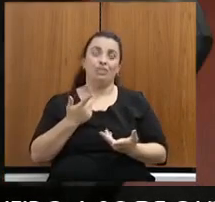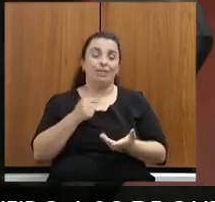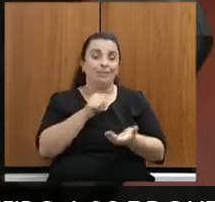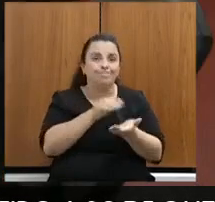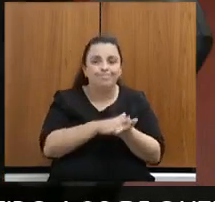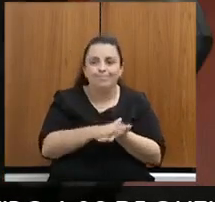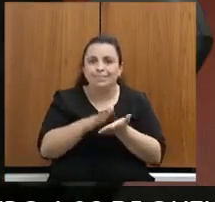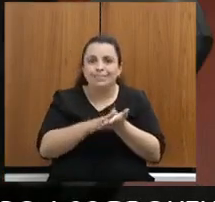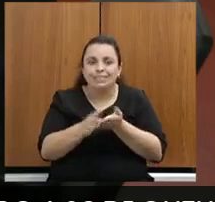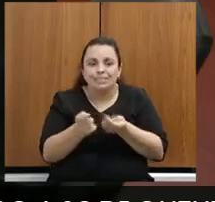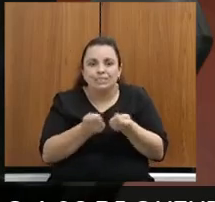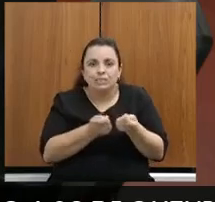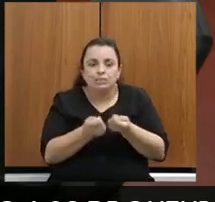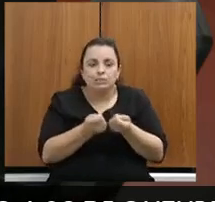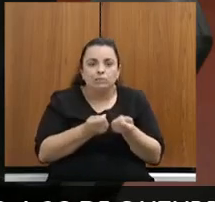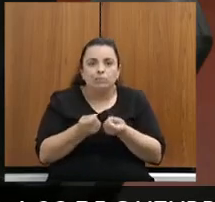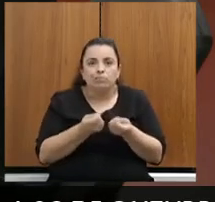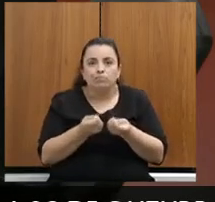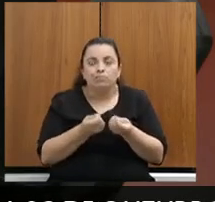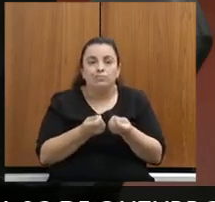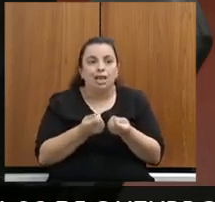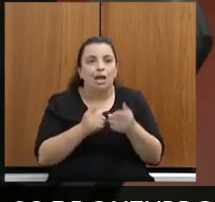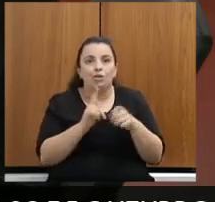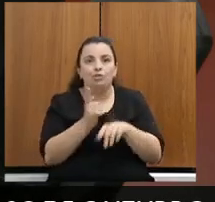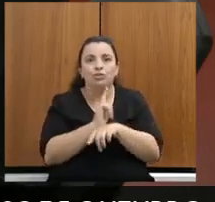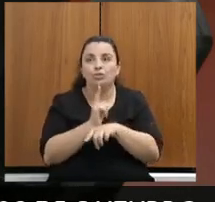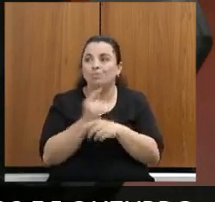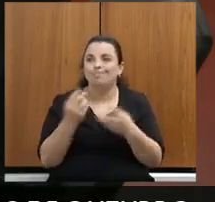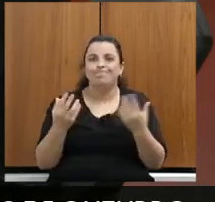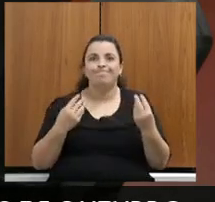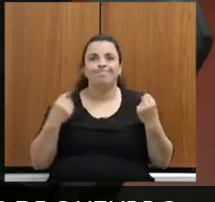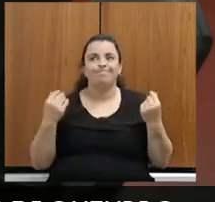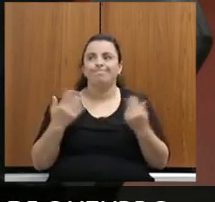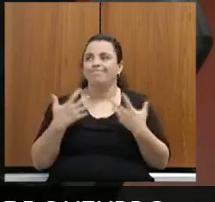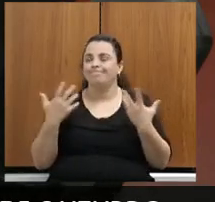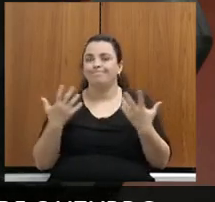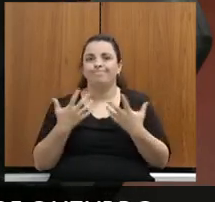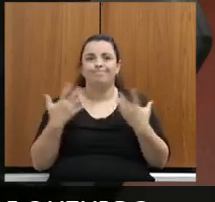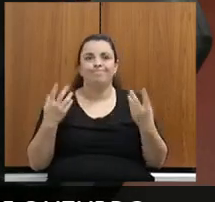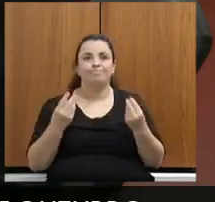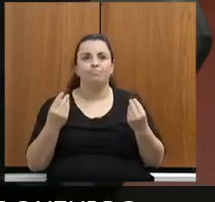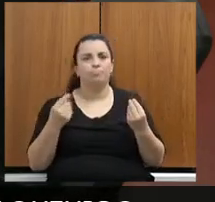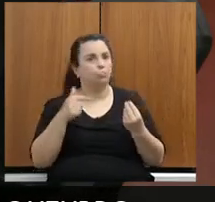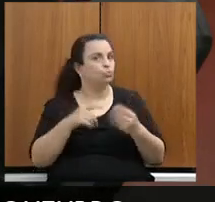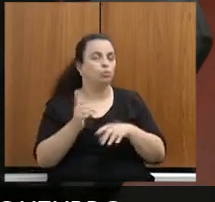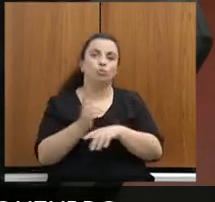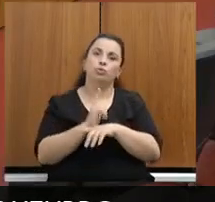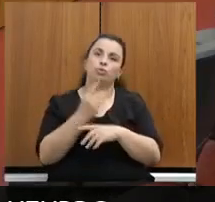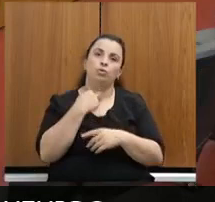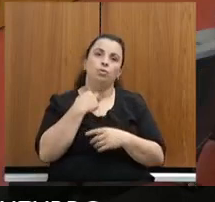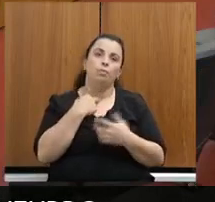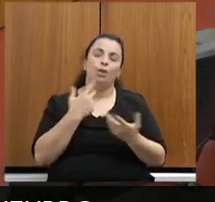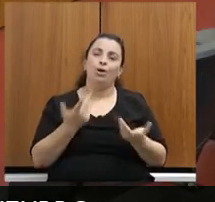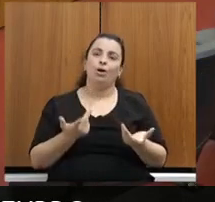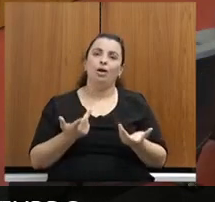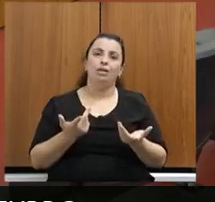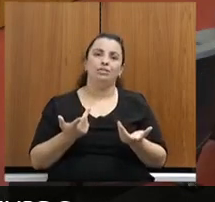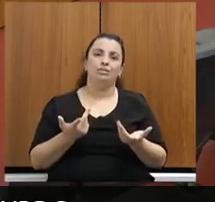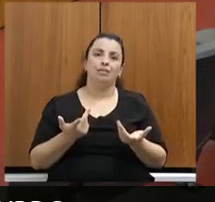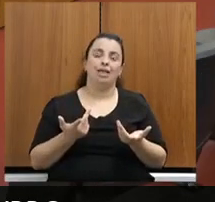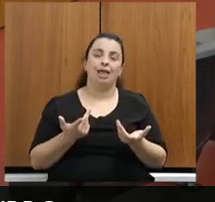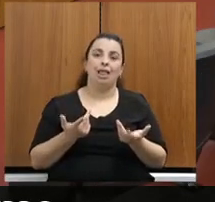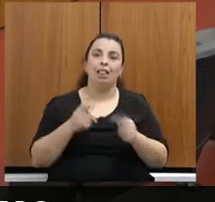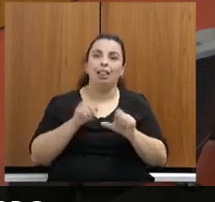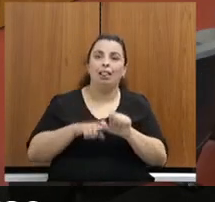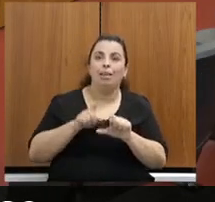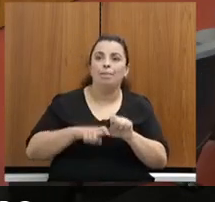enxugando a ponto de deixar o gestor na situação difícil o gestor não pode ficar na dependência da